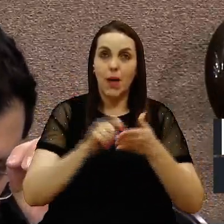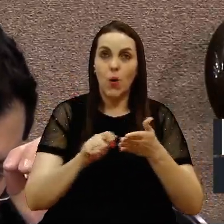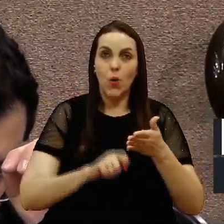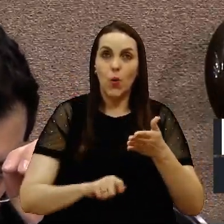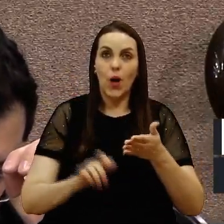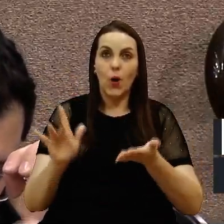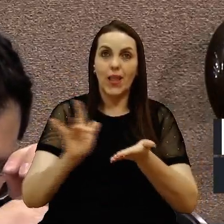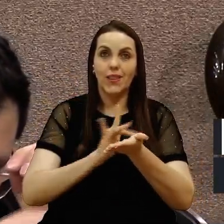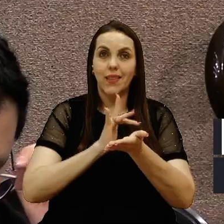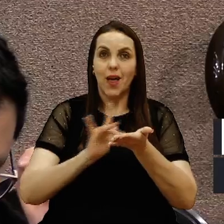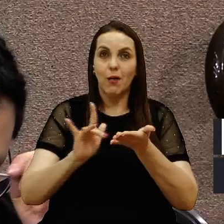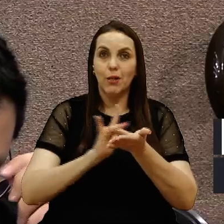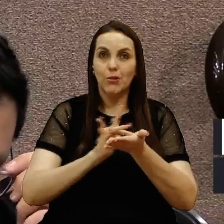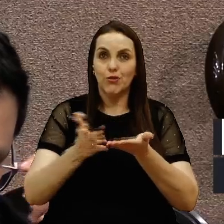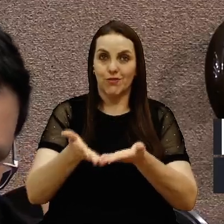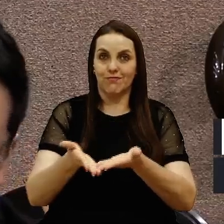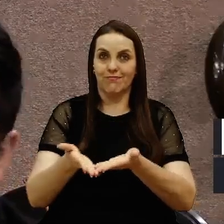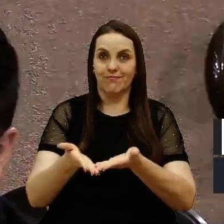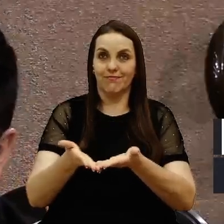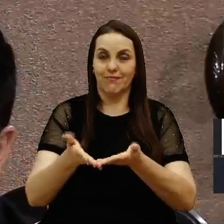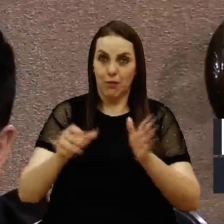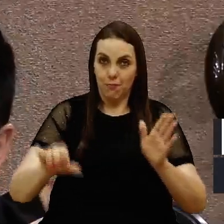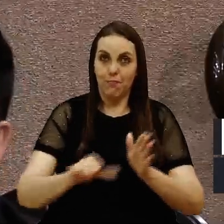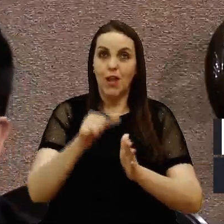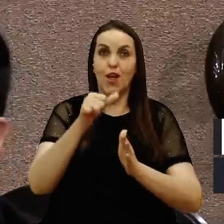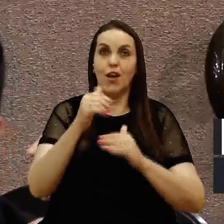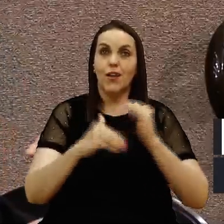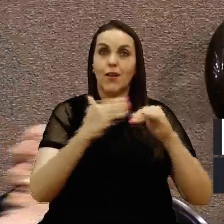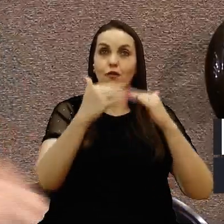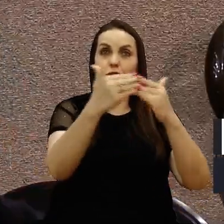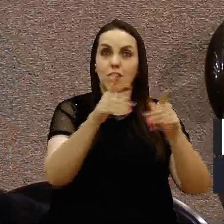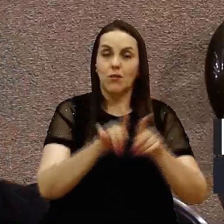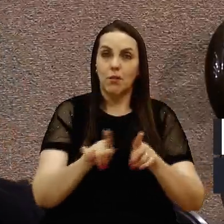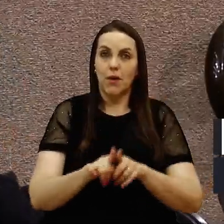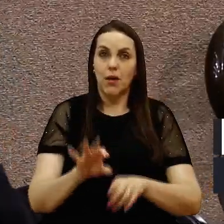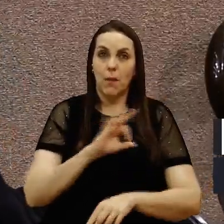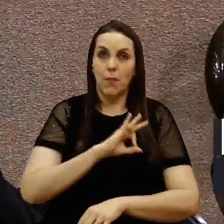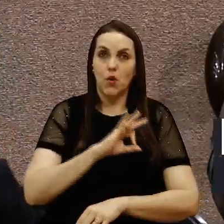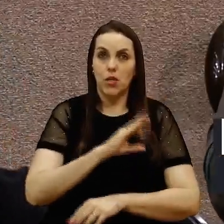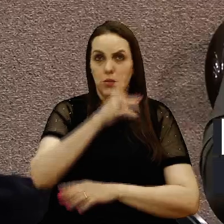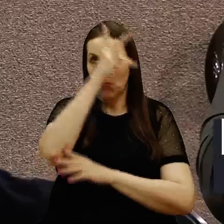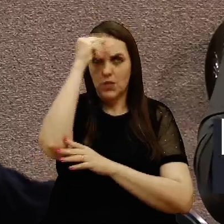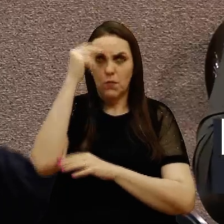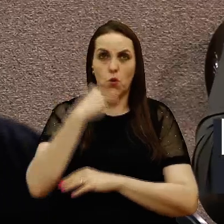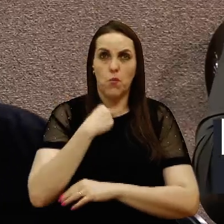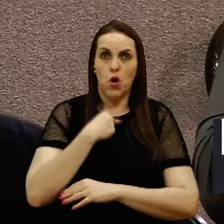um tablet. Por que a gente não evolui também no quesito da Polícia Municipal?